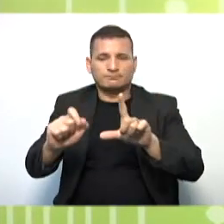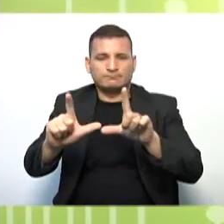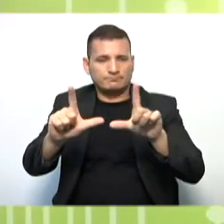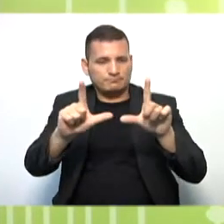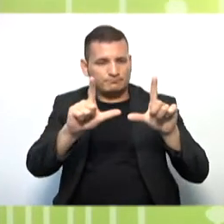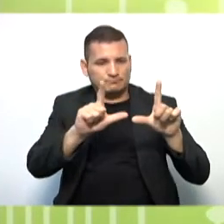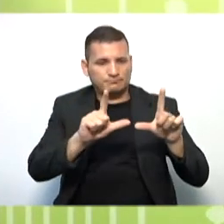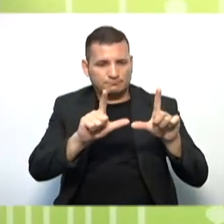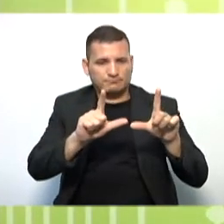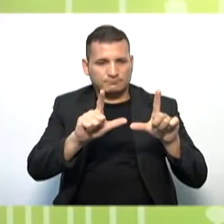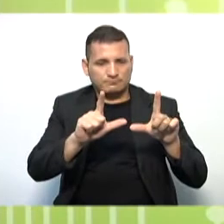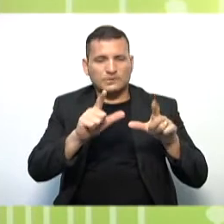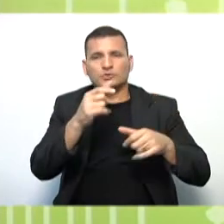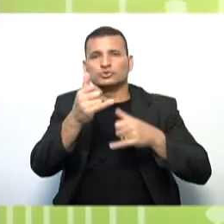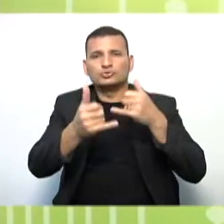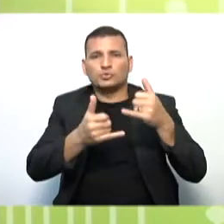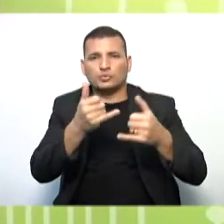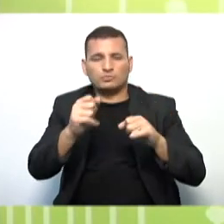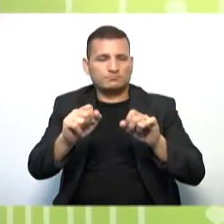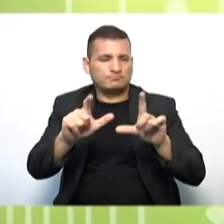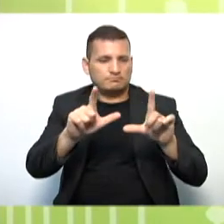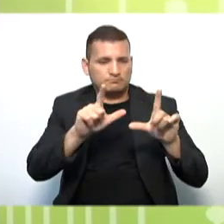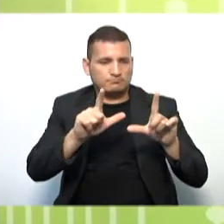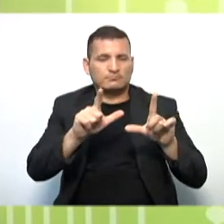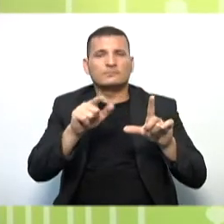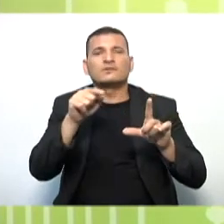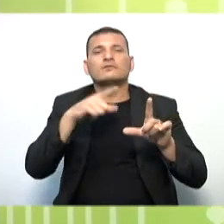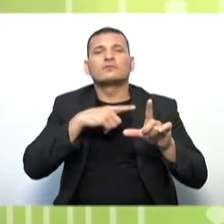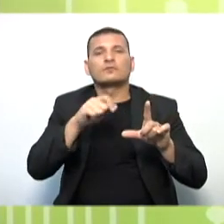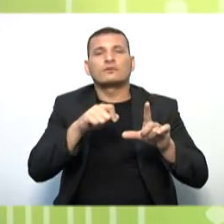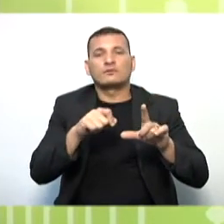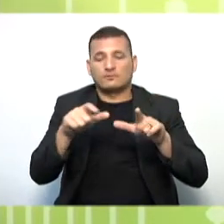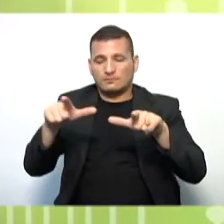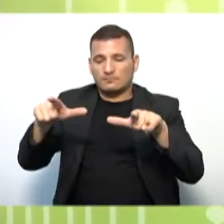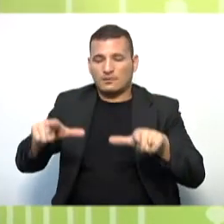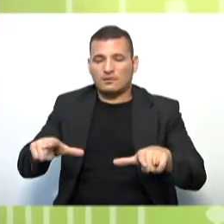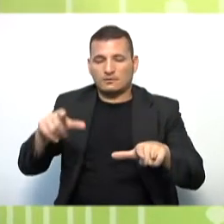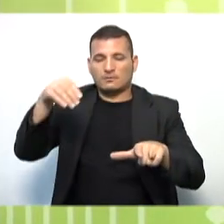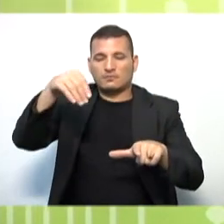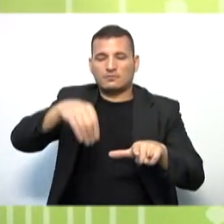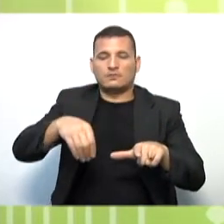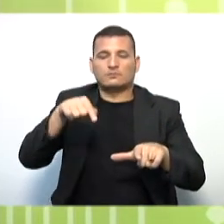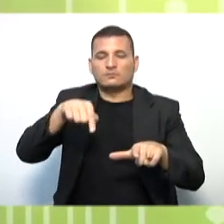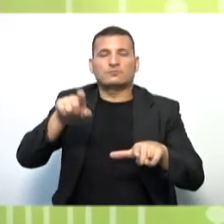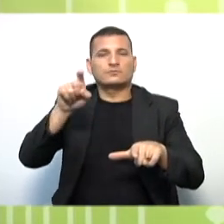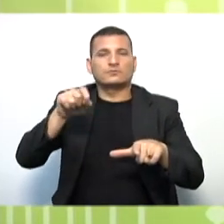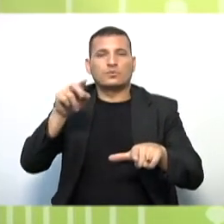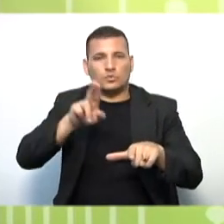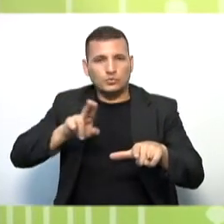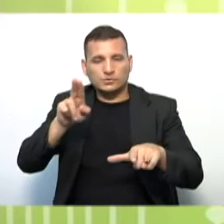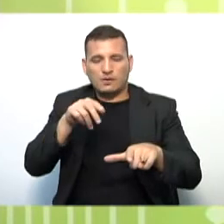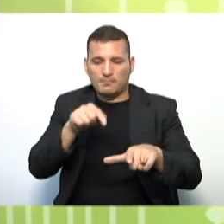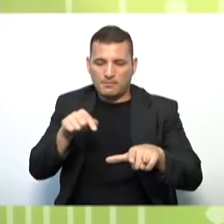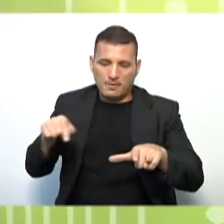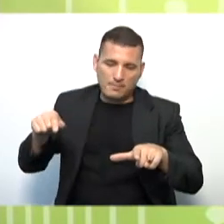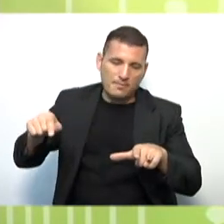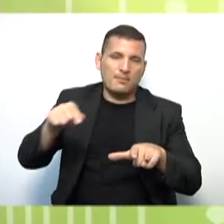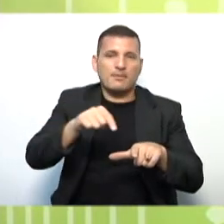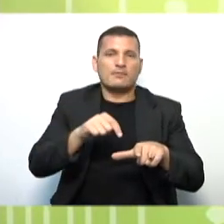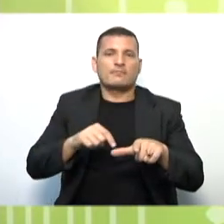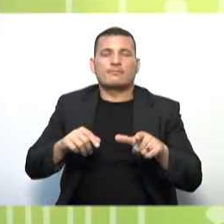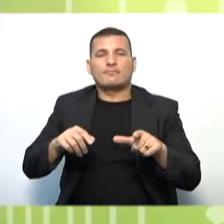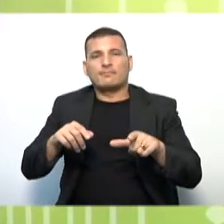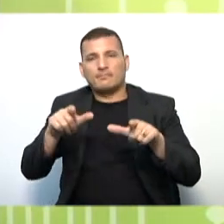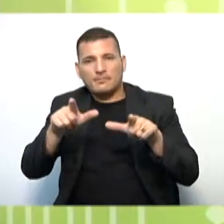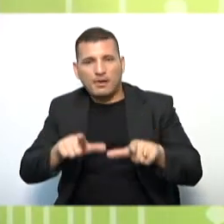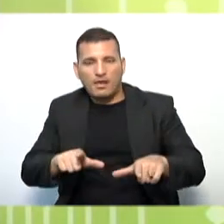você está consumindo processador, você está consumindo memória, você está consumindo placa de áudio, enfim, você vai consumindo recursos de